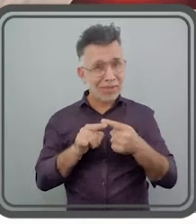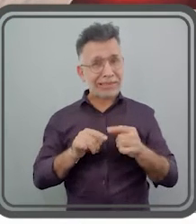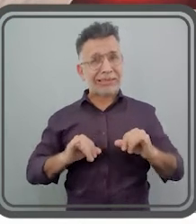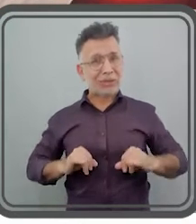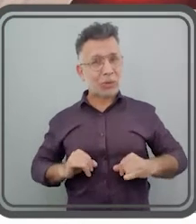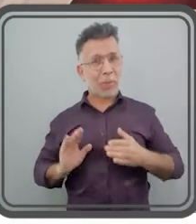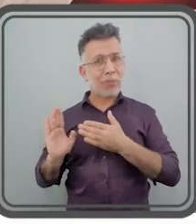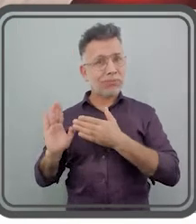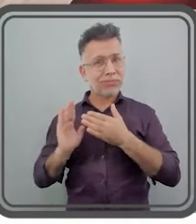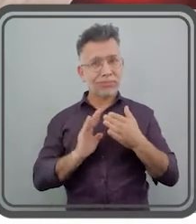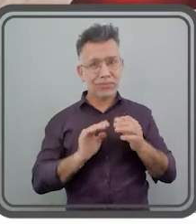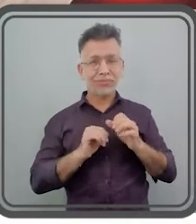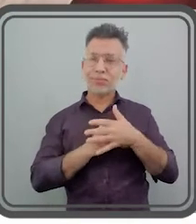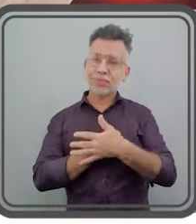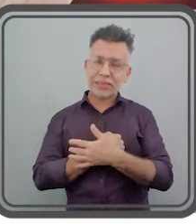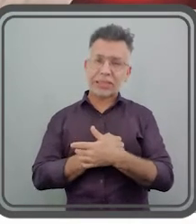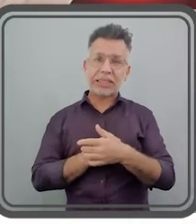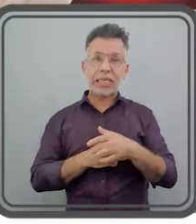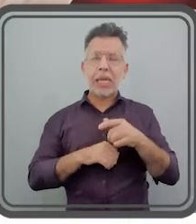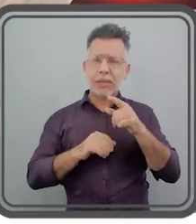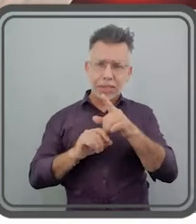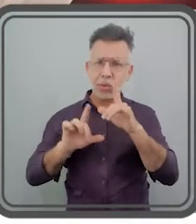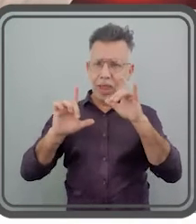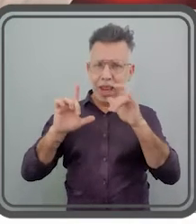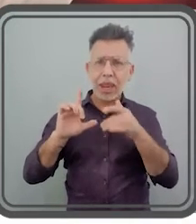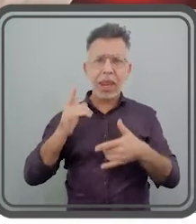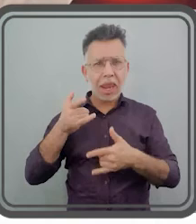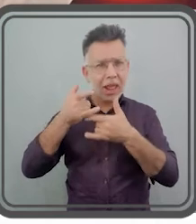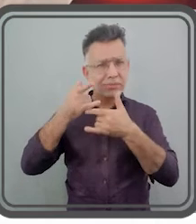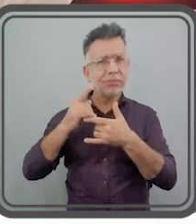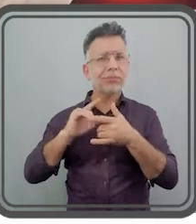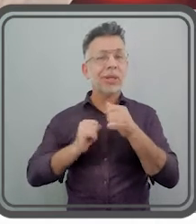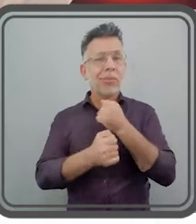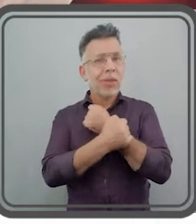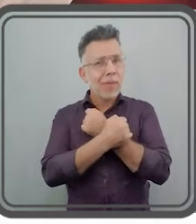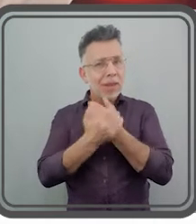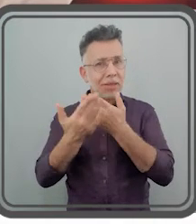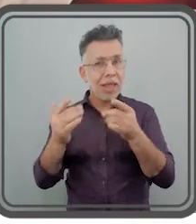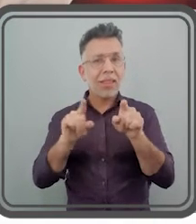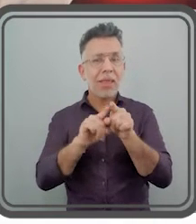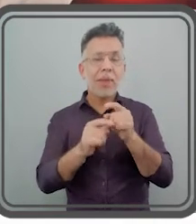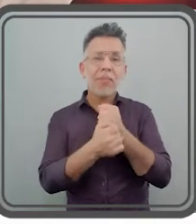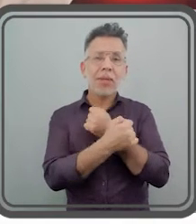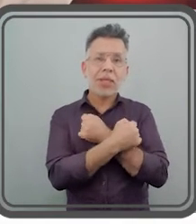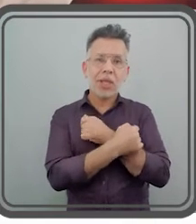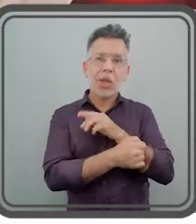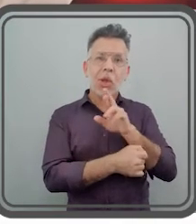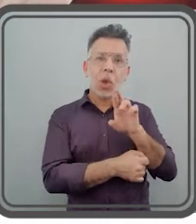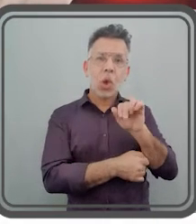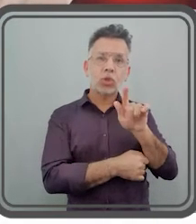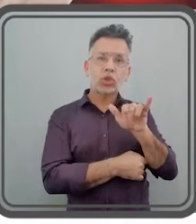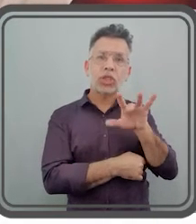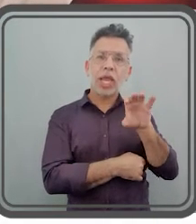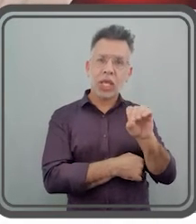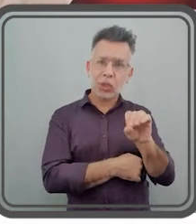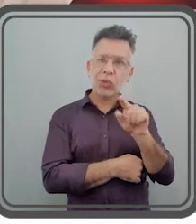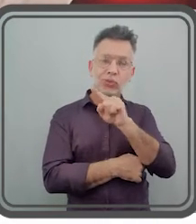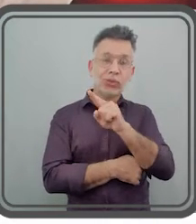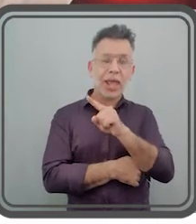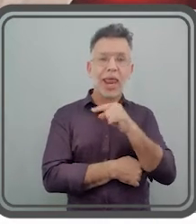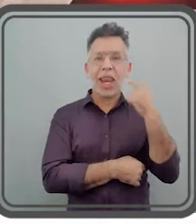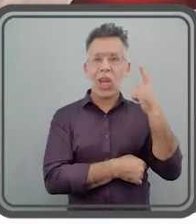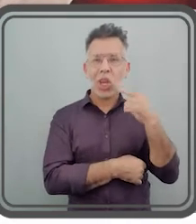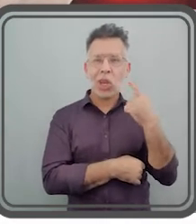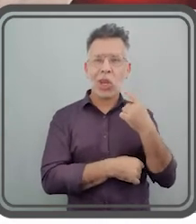afetado durante a pandemia então na laje tô mandando um abraço aqui também e também eu querido Rogerio enachev do loucos por viagem